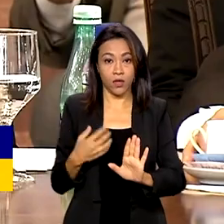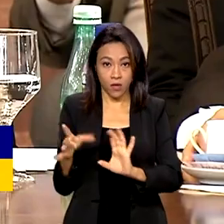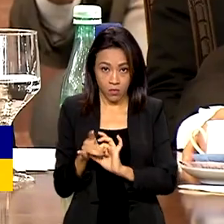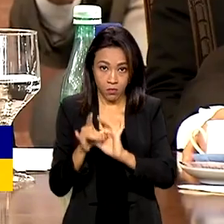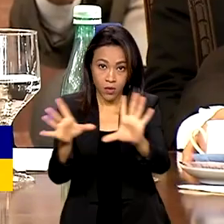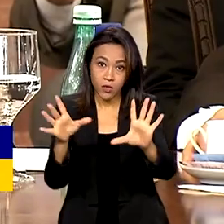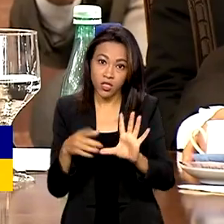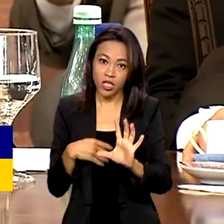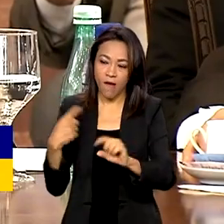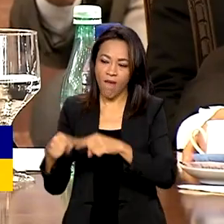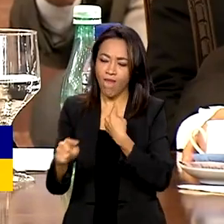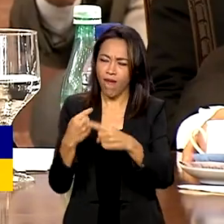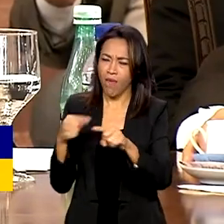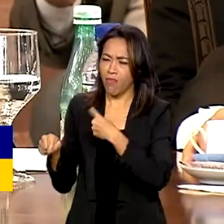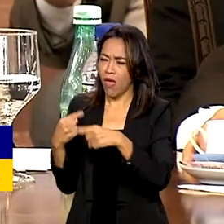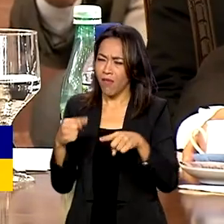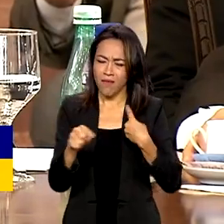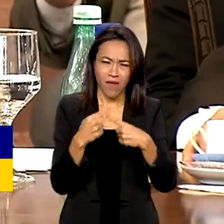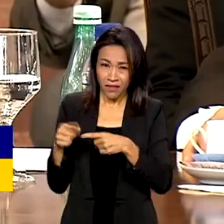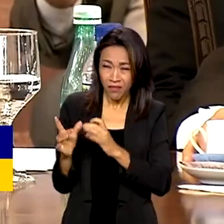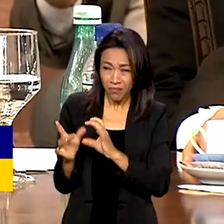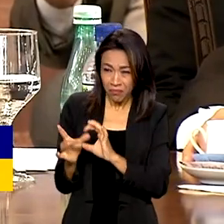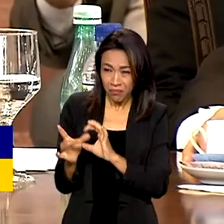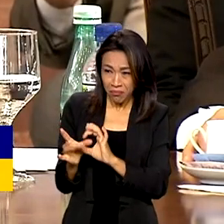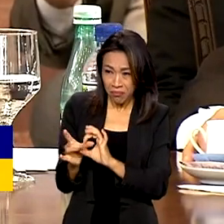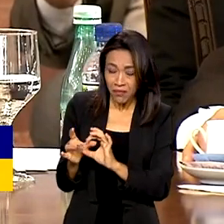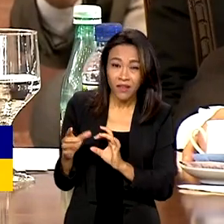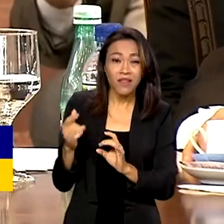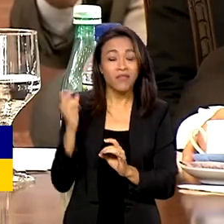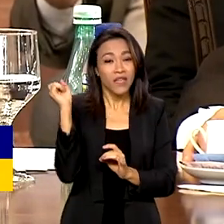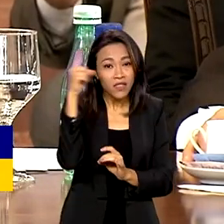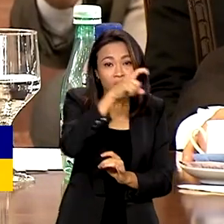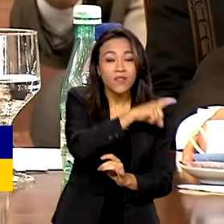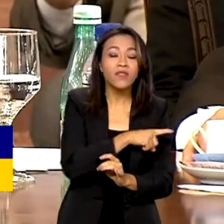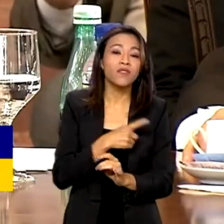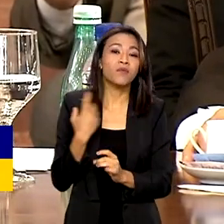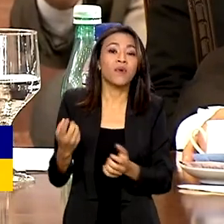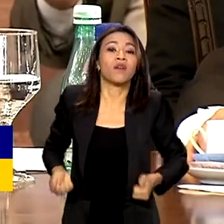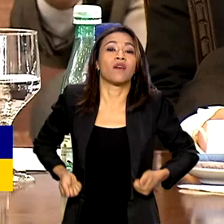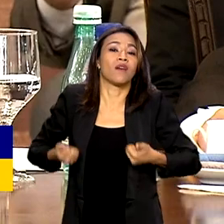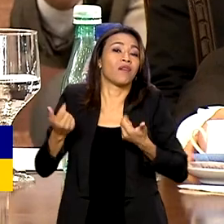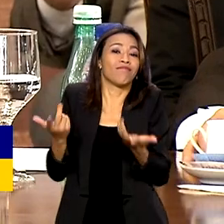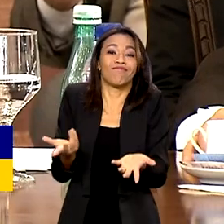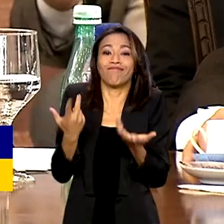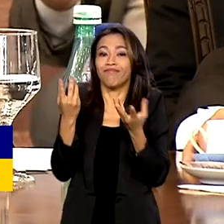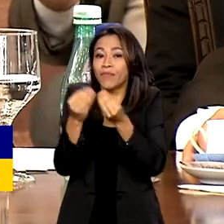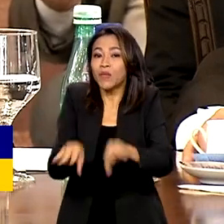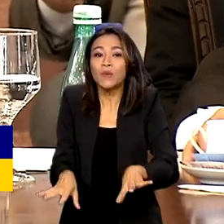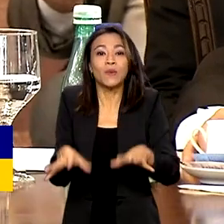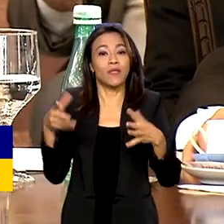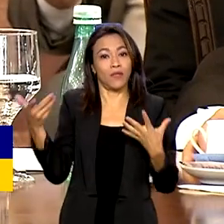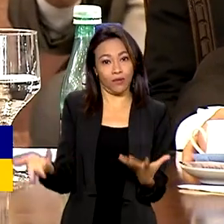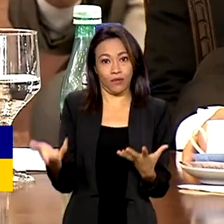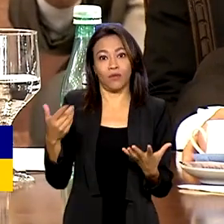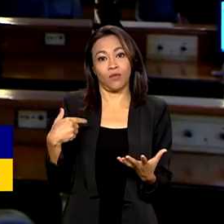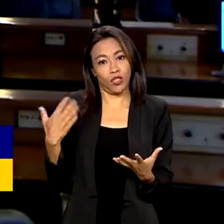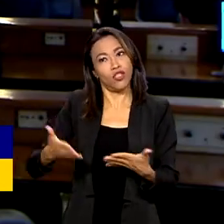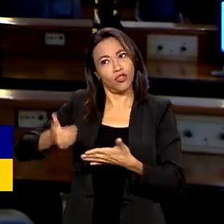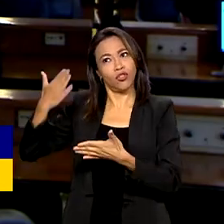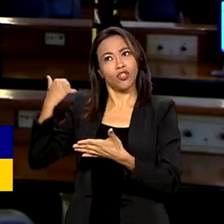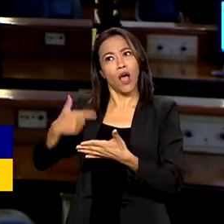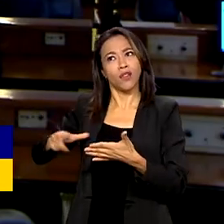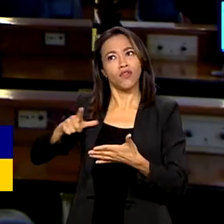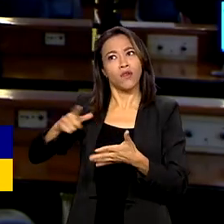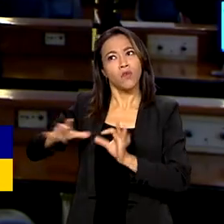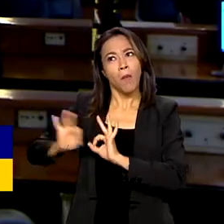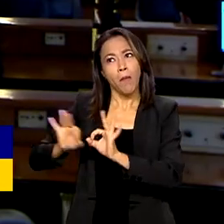divergências se imponham teria um custo elevado, além de desperdiçar o mundo que já construímos conjuntamente.